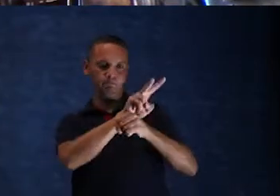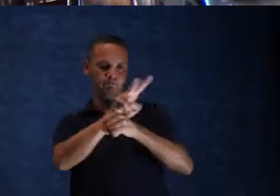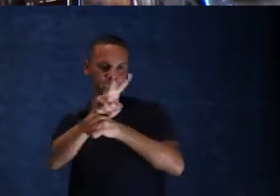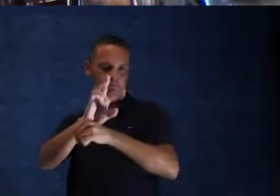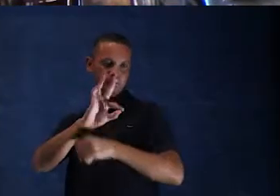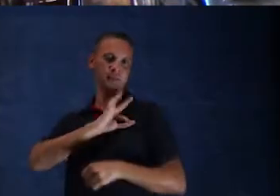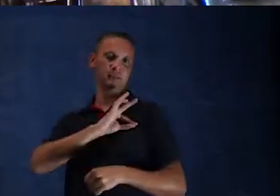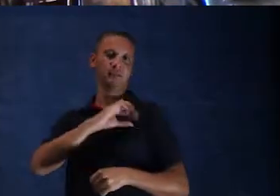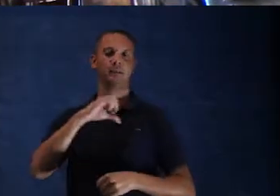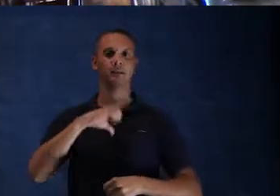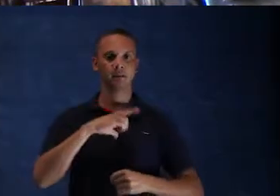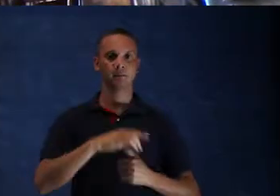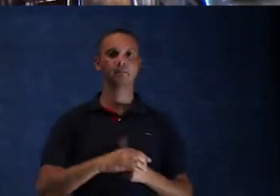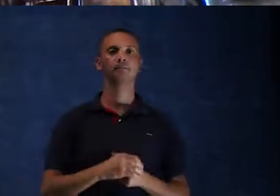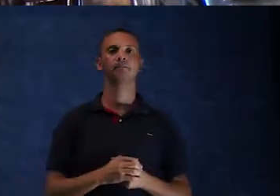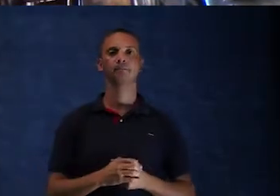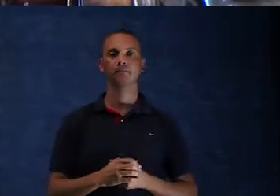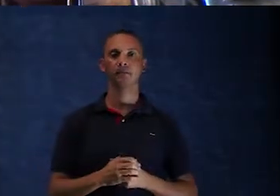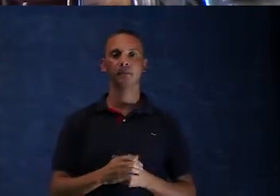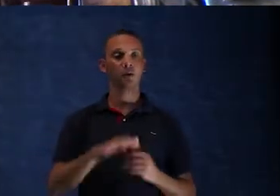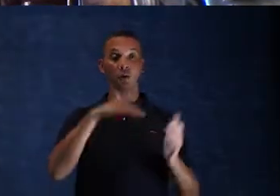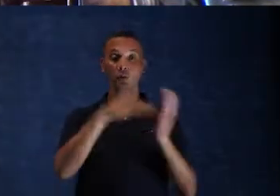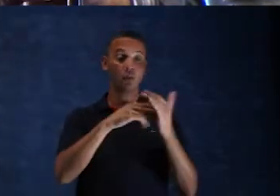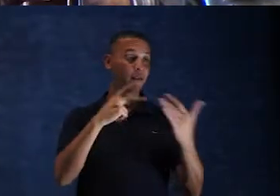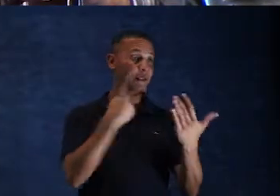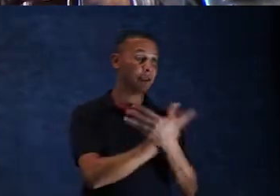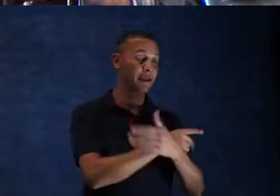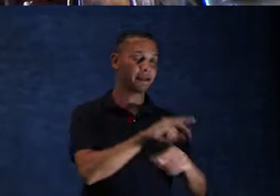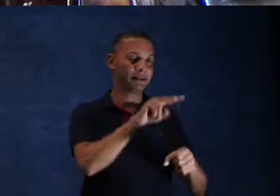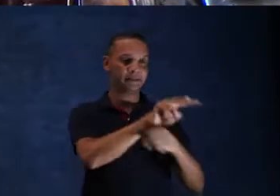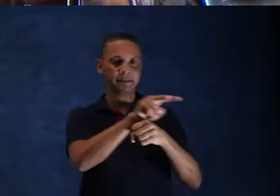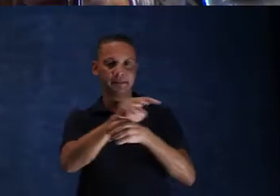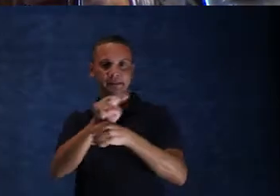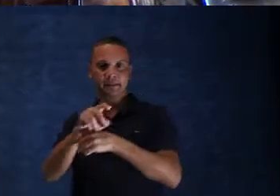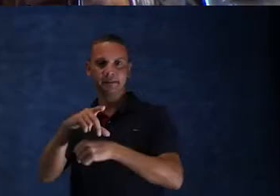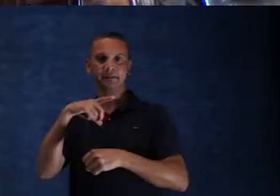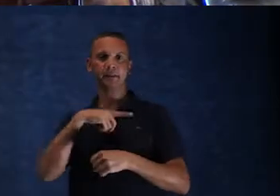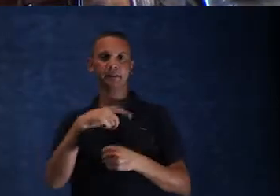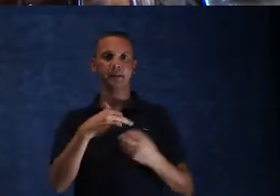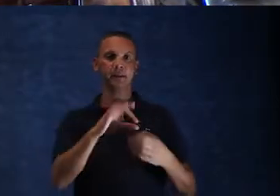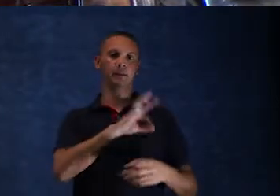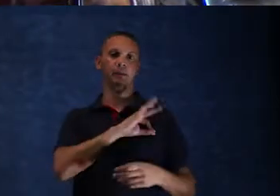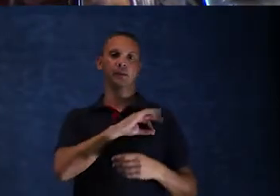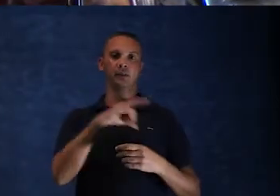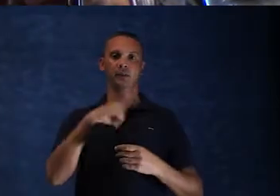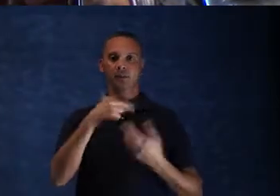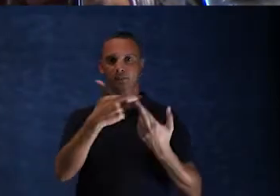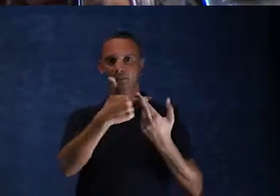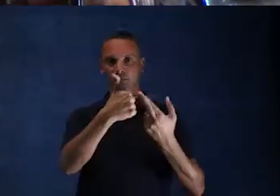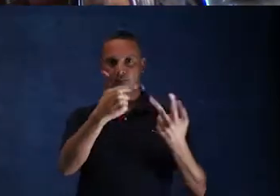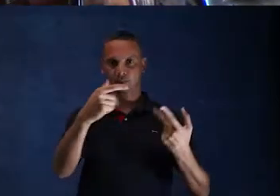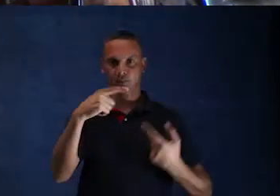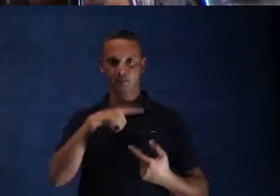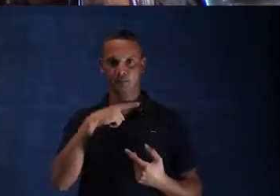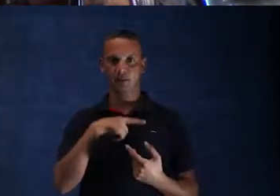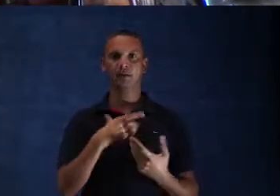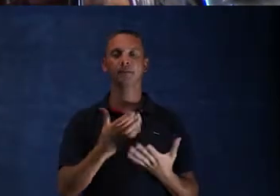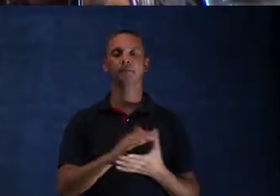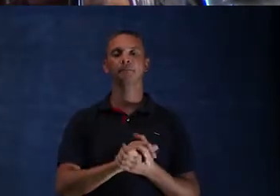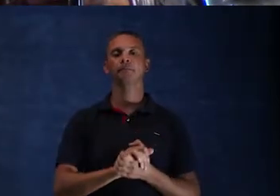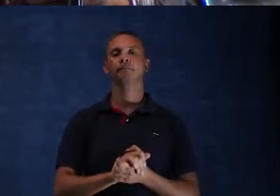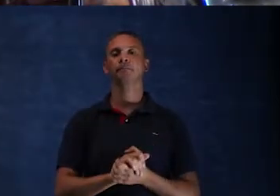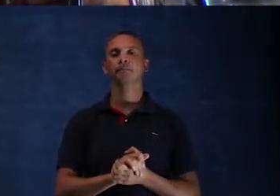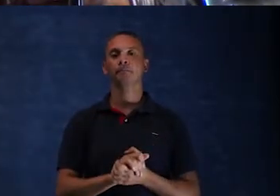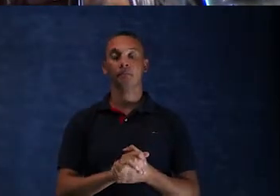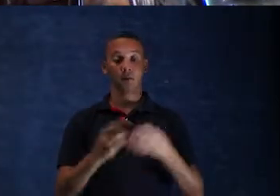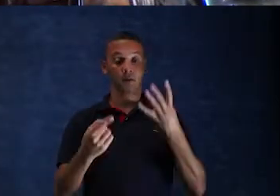na cena do crime, né, e comete todos os pecadinhos da narrativa policial, criminal,